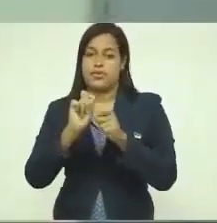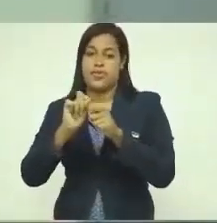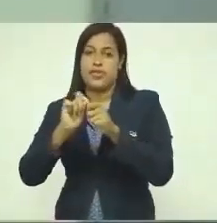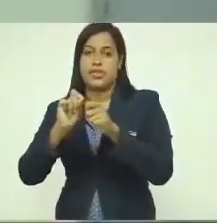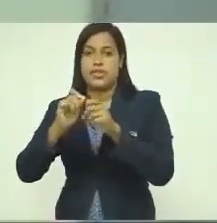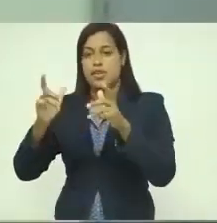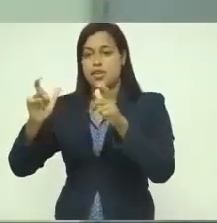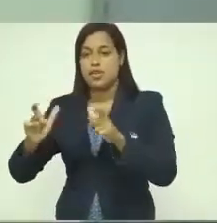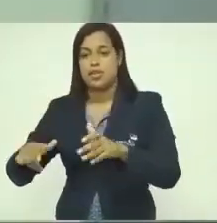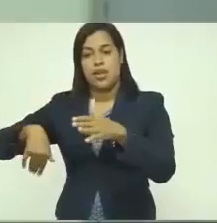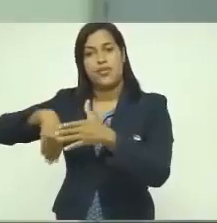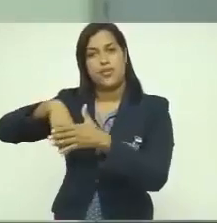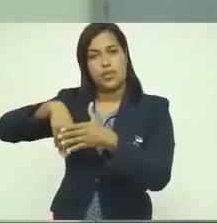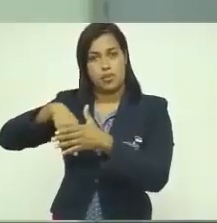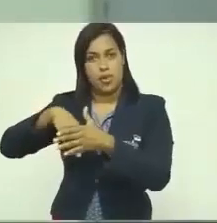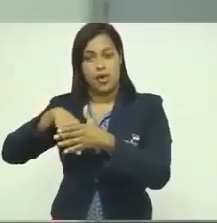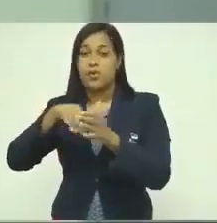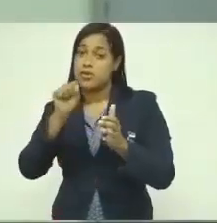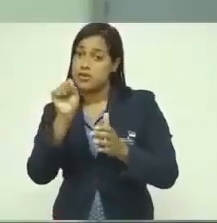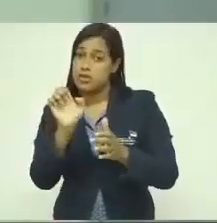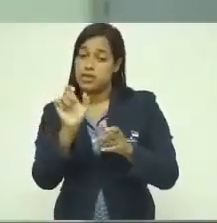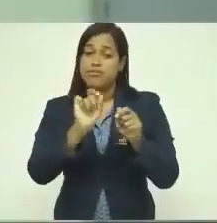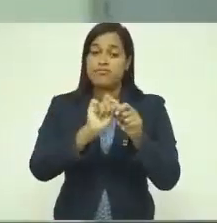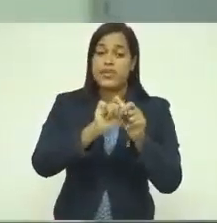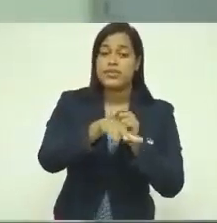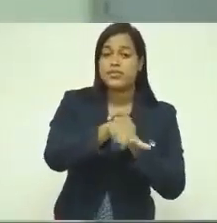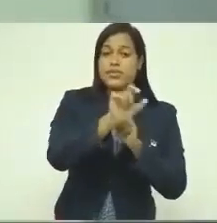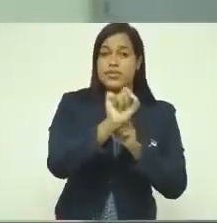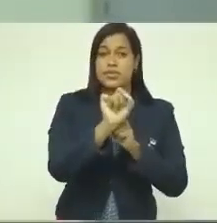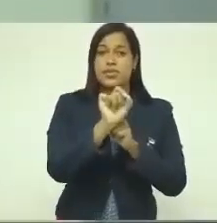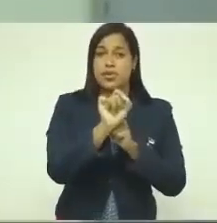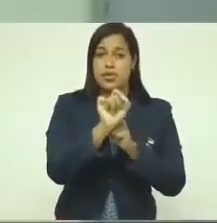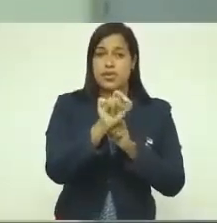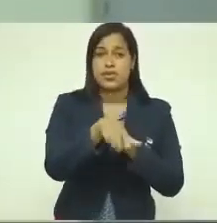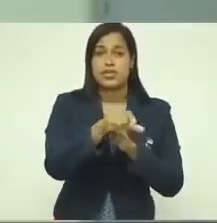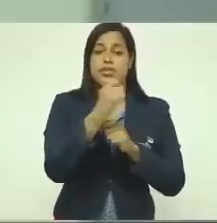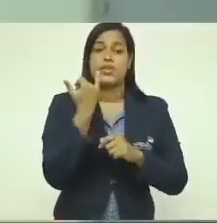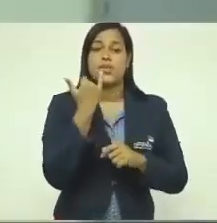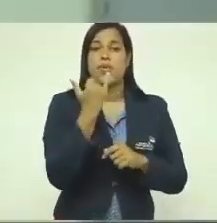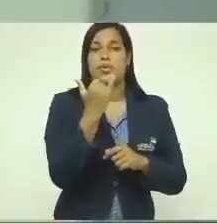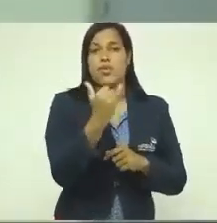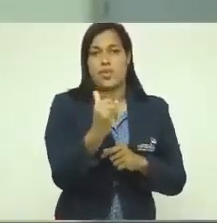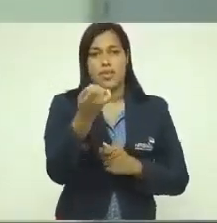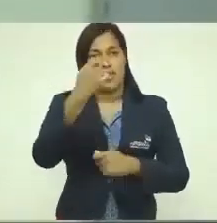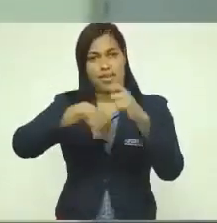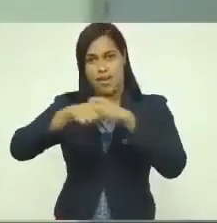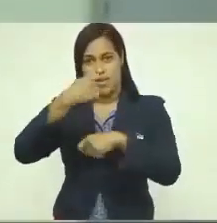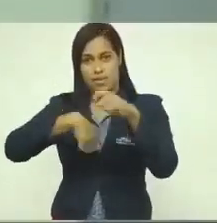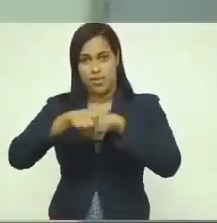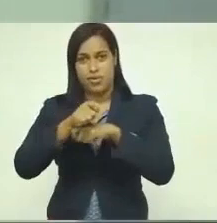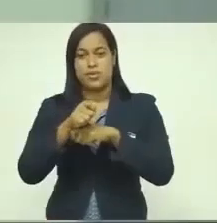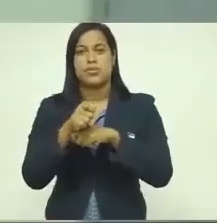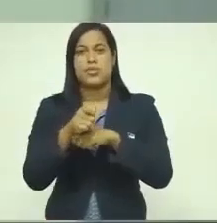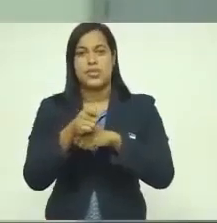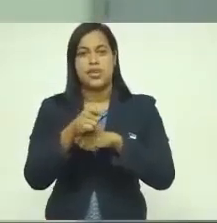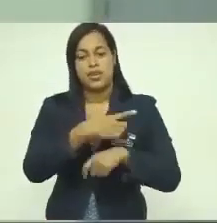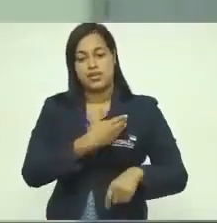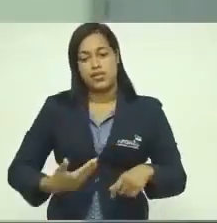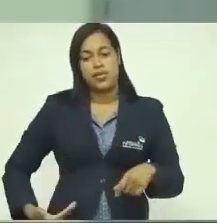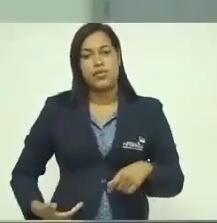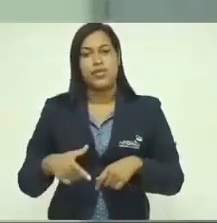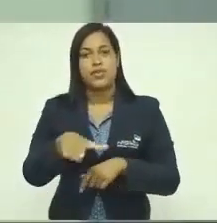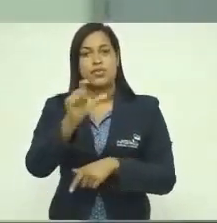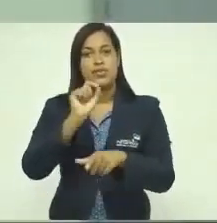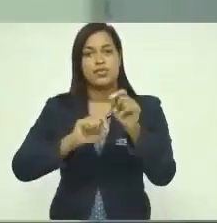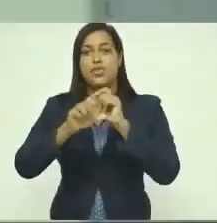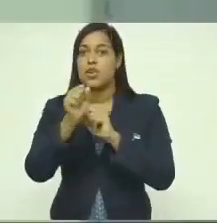O governo decide se ele vai ou não controlar a produção da economia. E o governo decide se